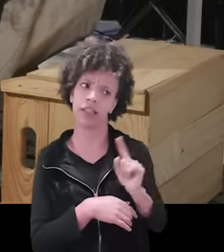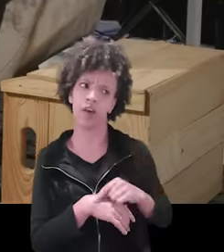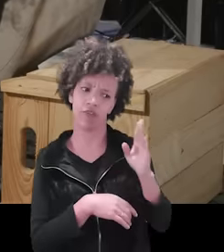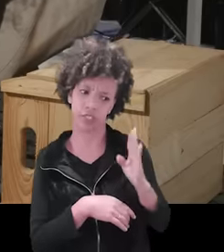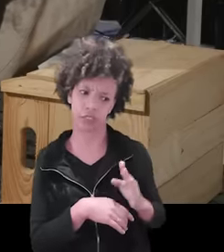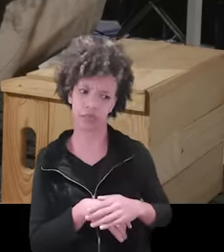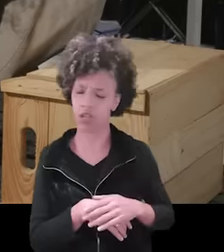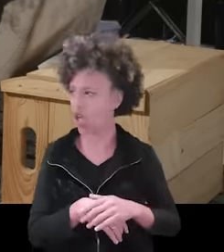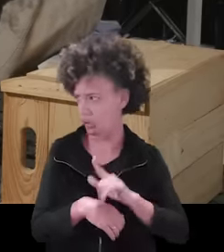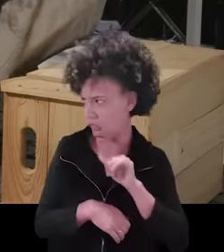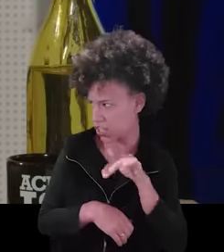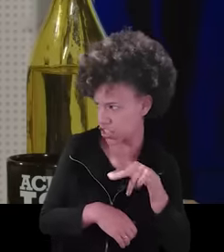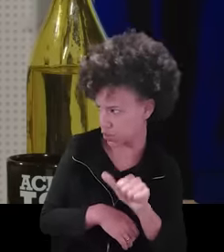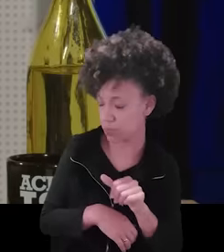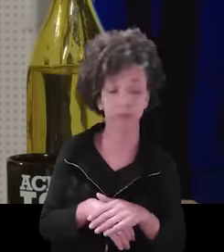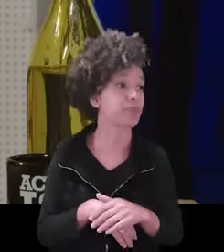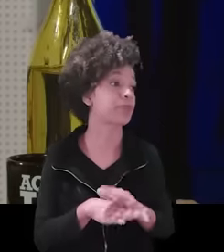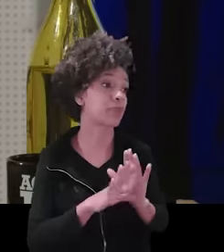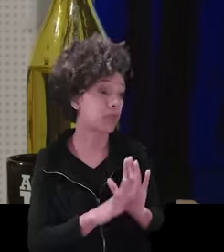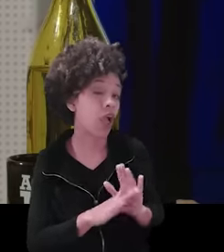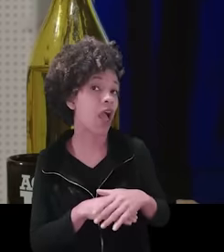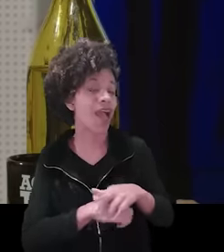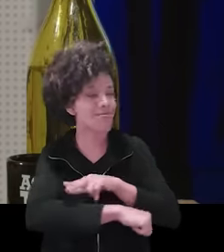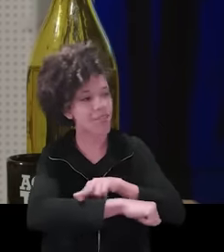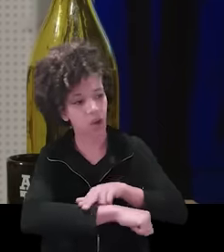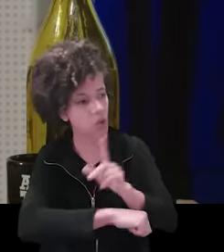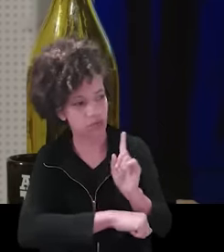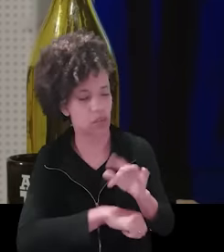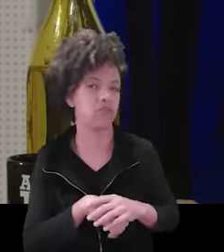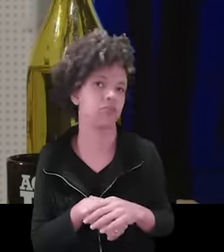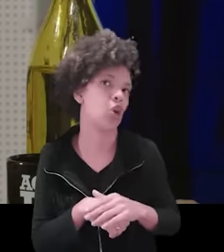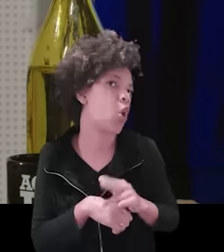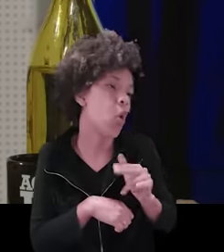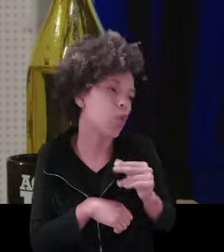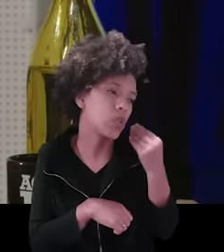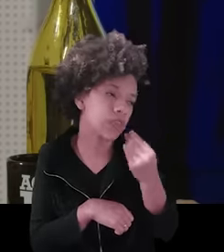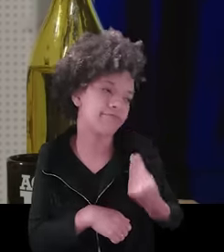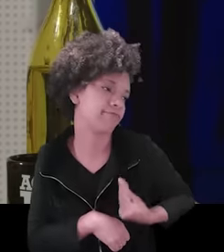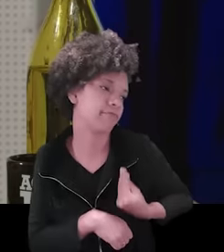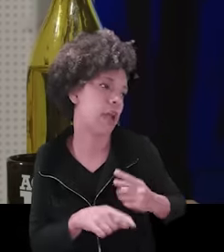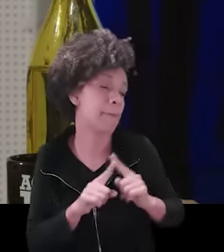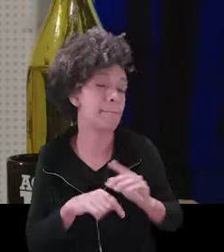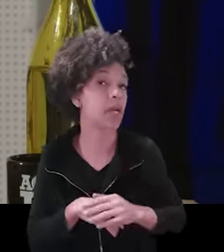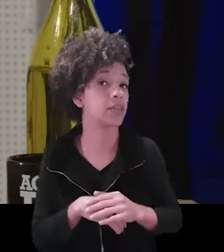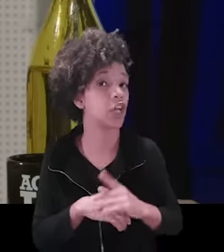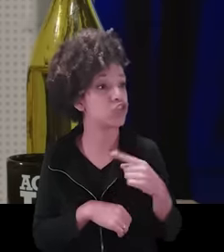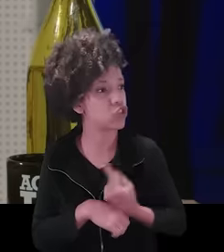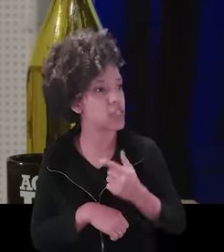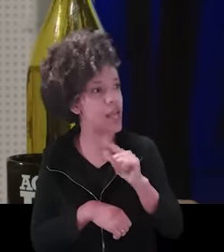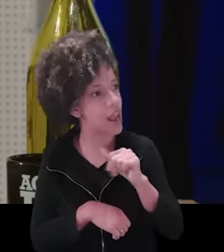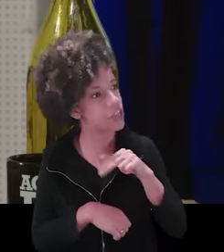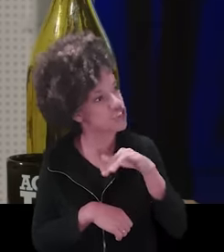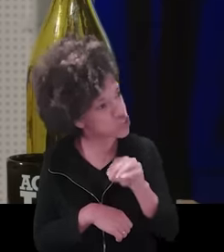nossa brasileiro-inabra Matinho é existe isso assim da cor não Eu nunca presenciei isso mas o fato